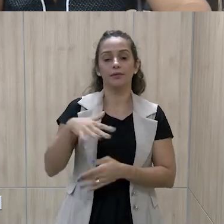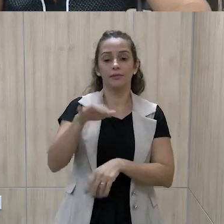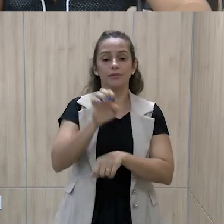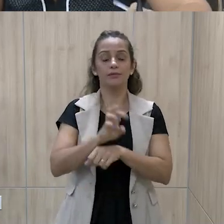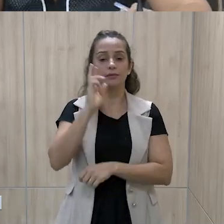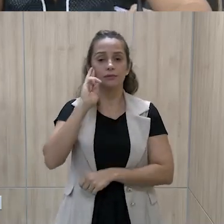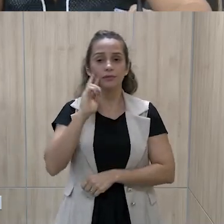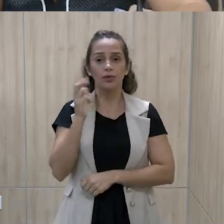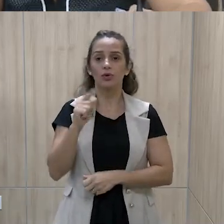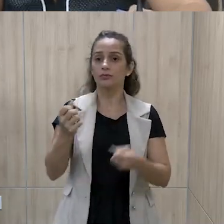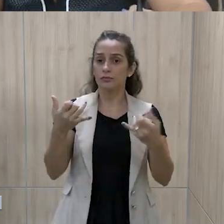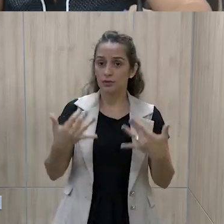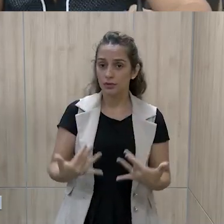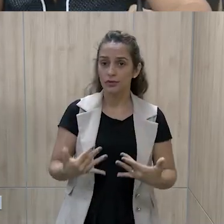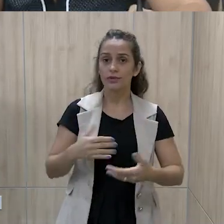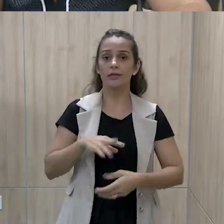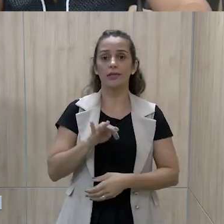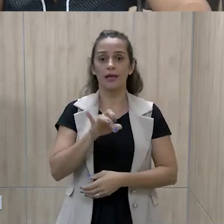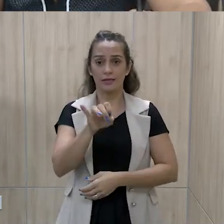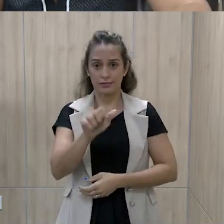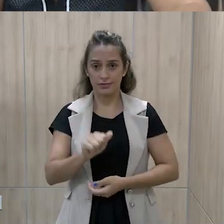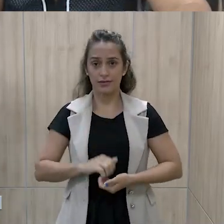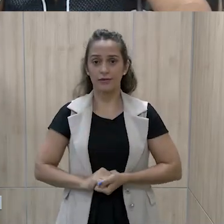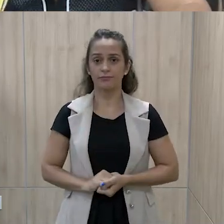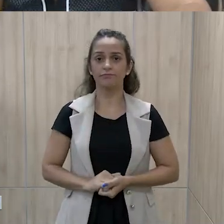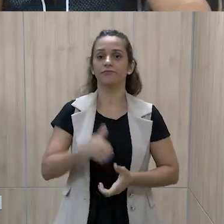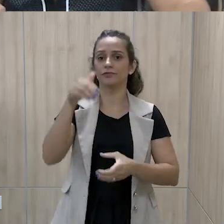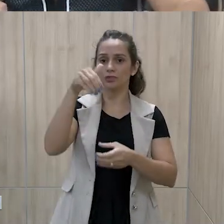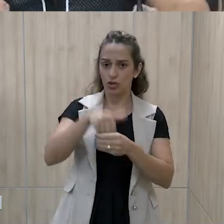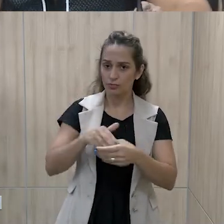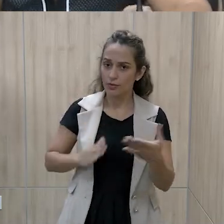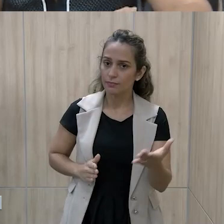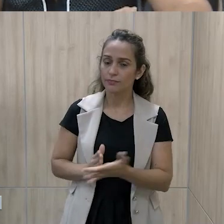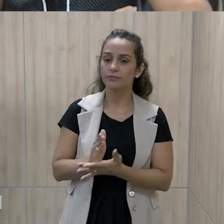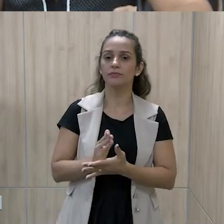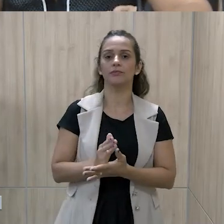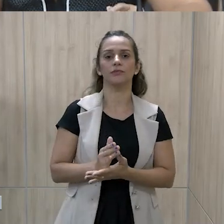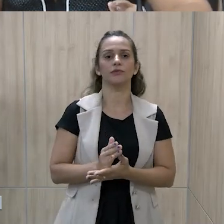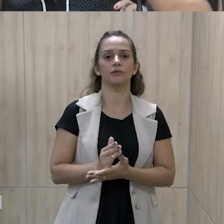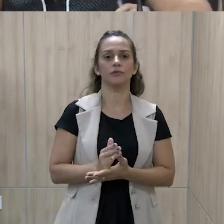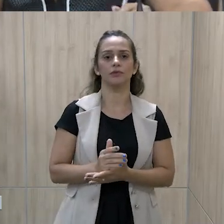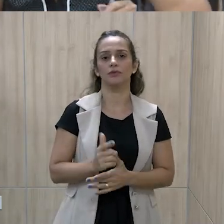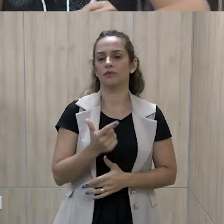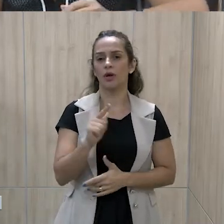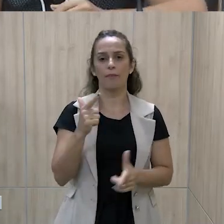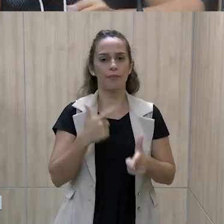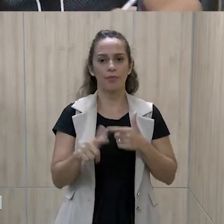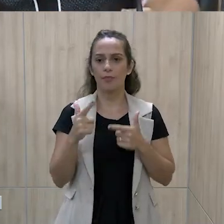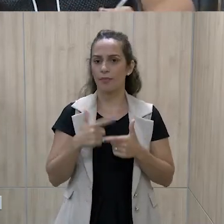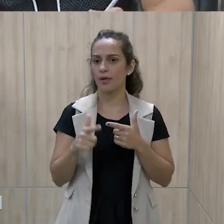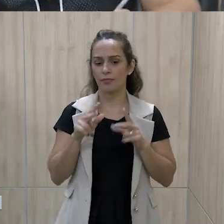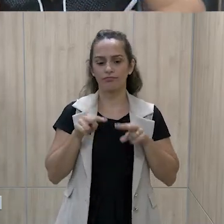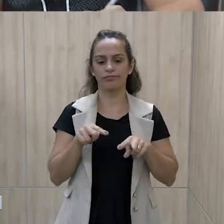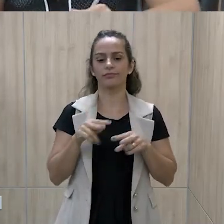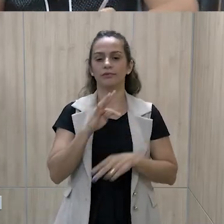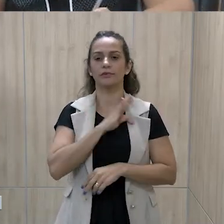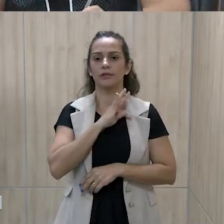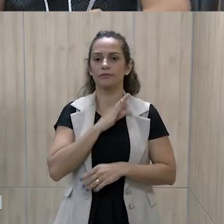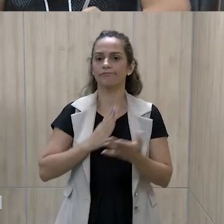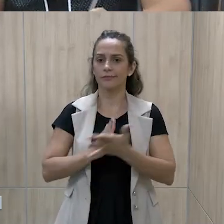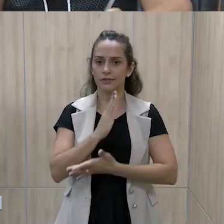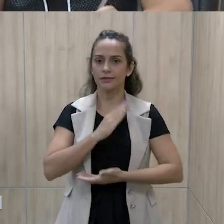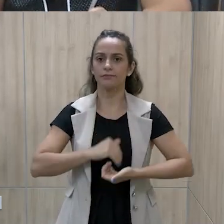no âmbito do Estado de Rondônia e da os Providência relatoria deputada Thaíssa voto pela aprovação não há reserva de iniciativa